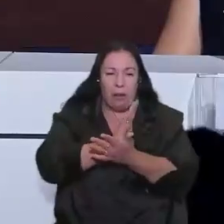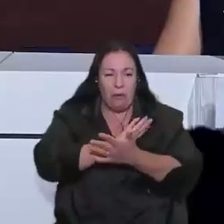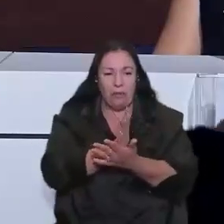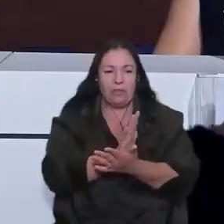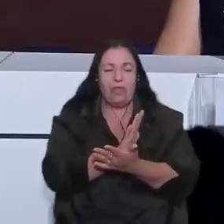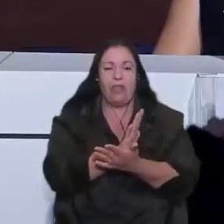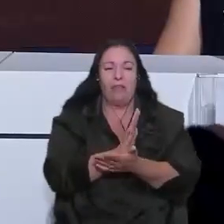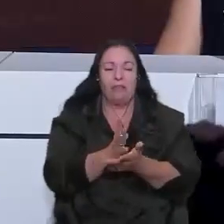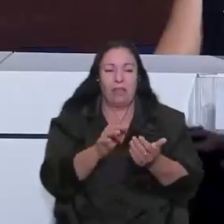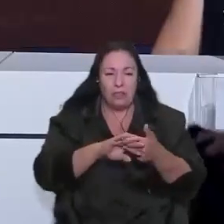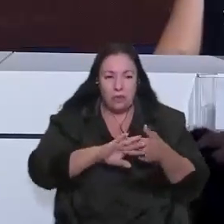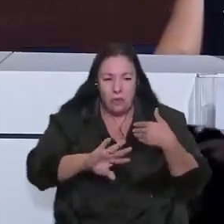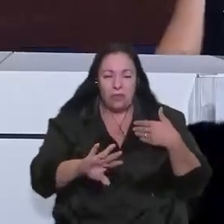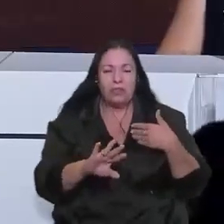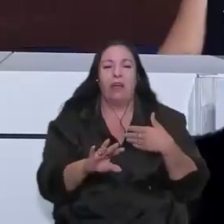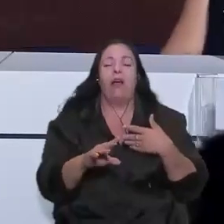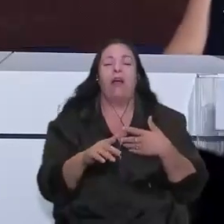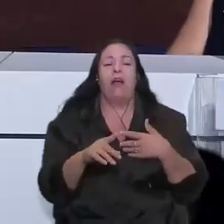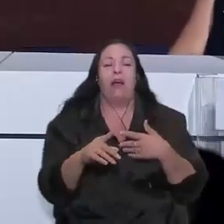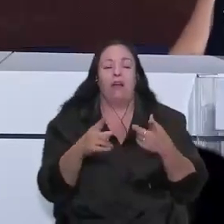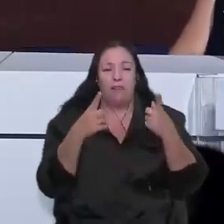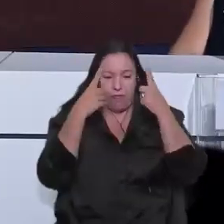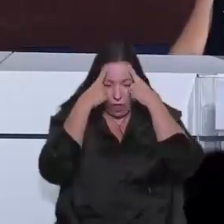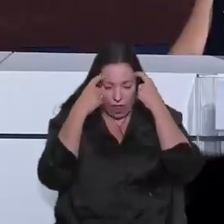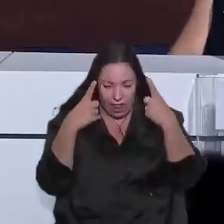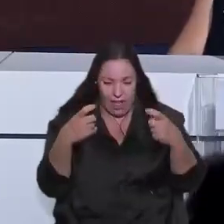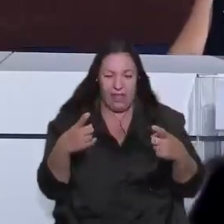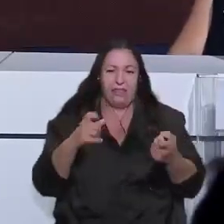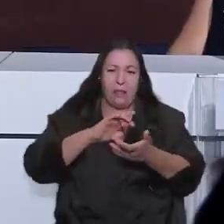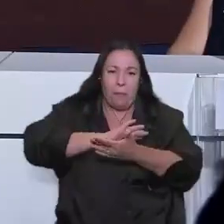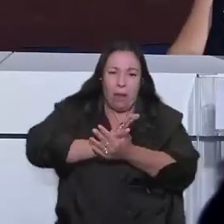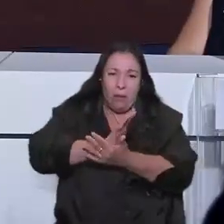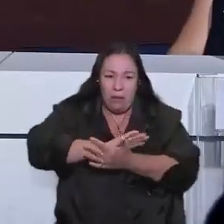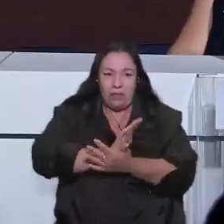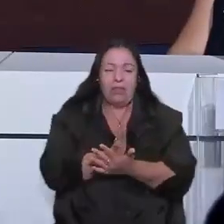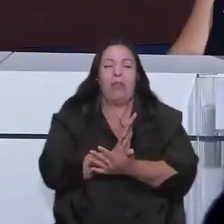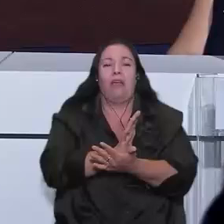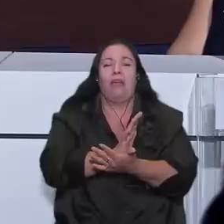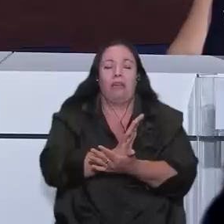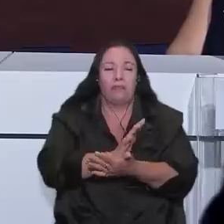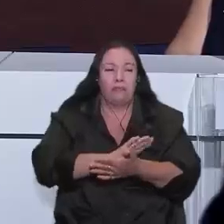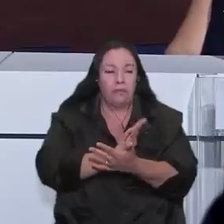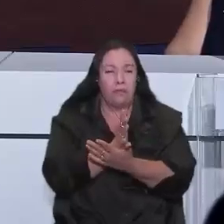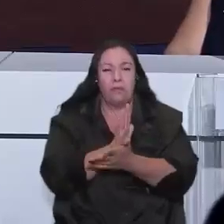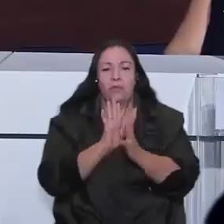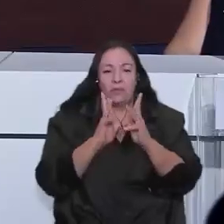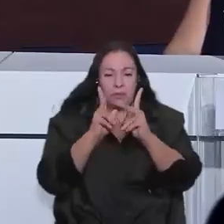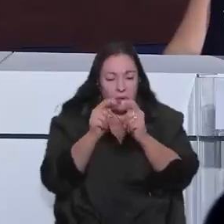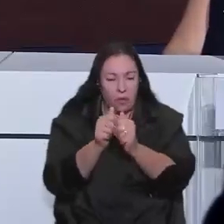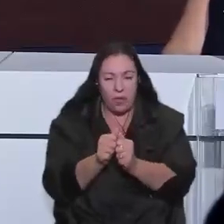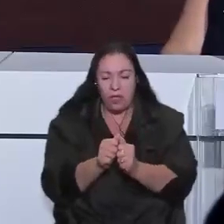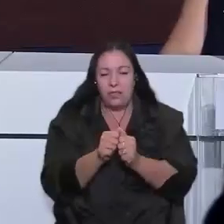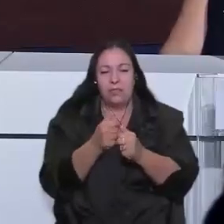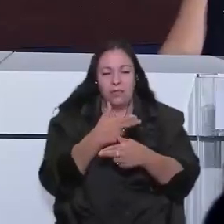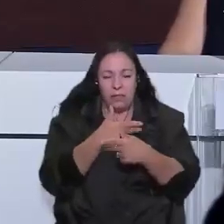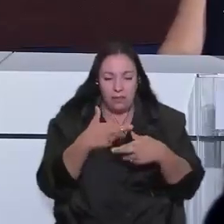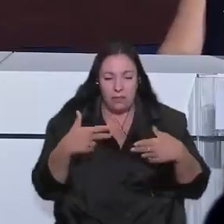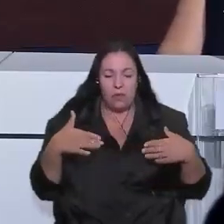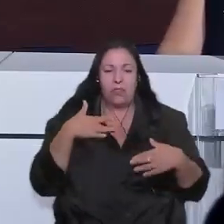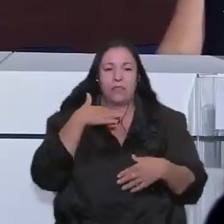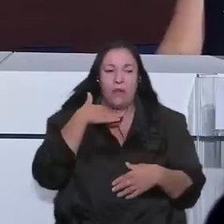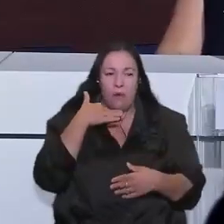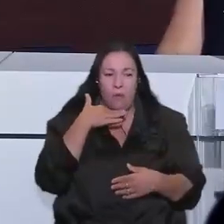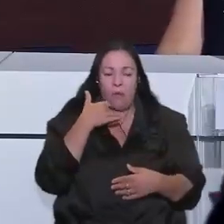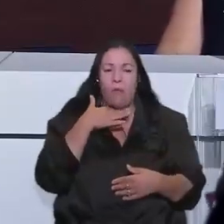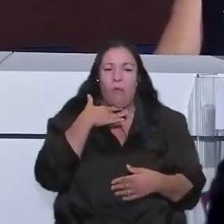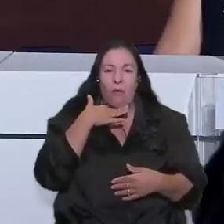isso, e com tudo isso, as agressões todas, o racismo, a xenofobia, a homofobia, todas as fobias